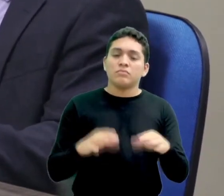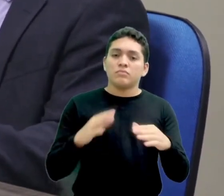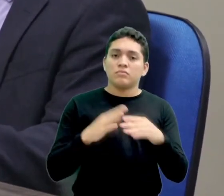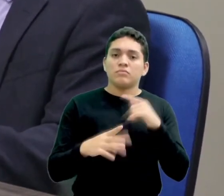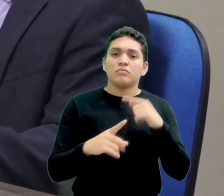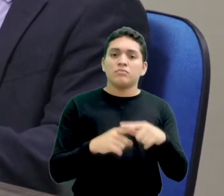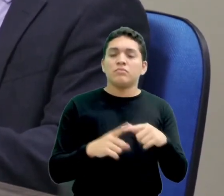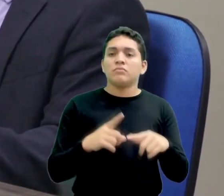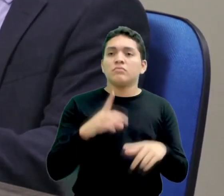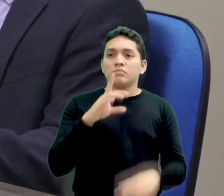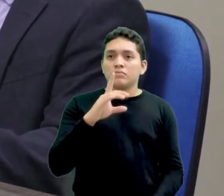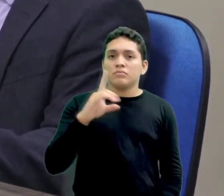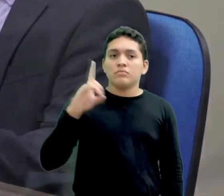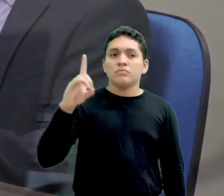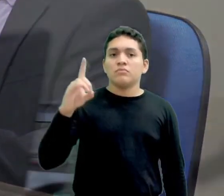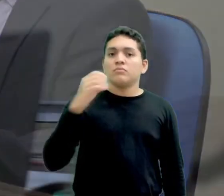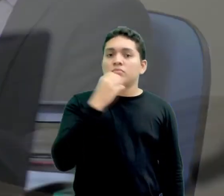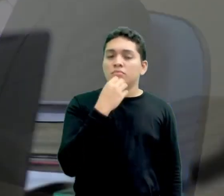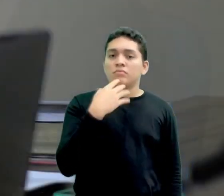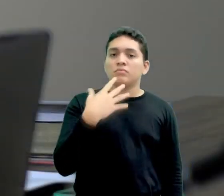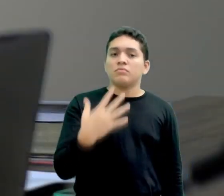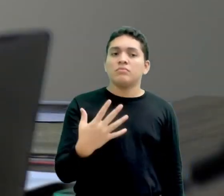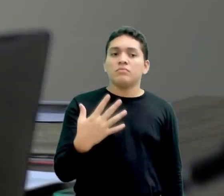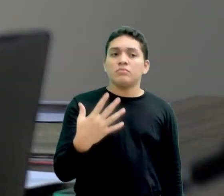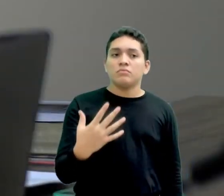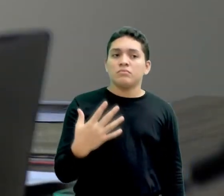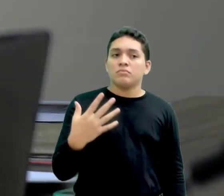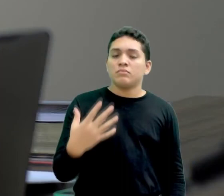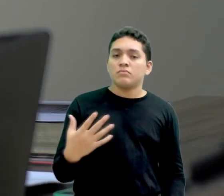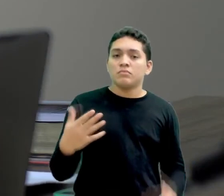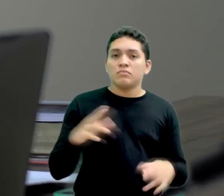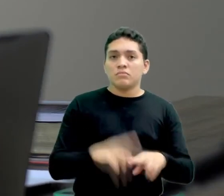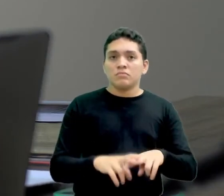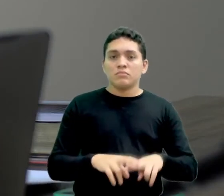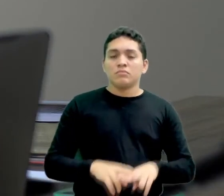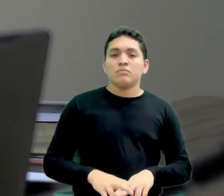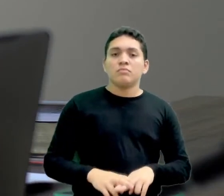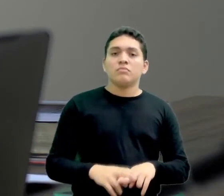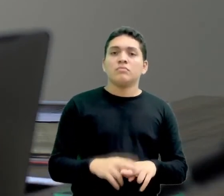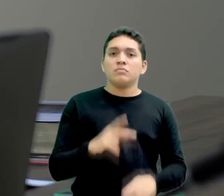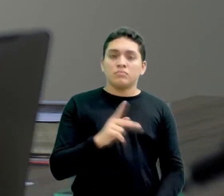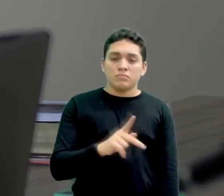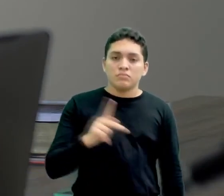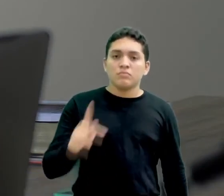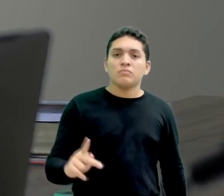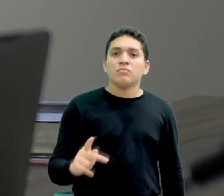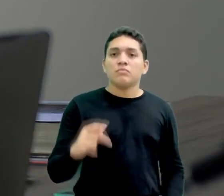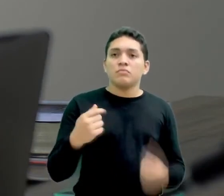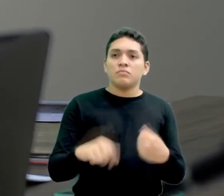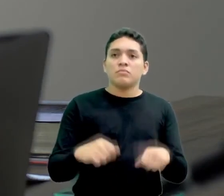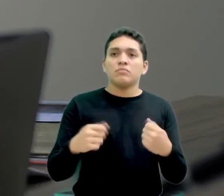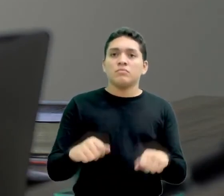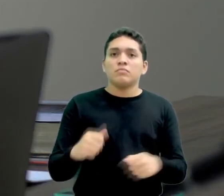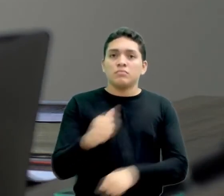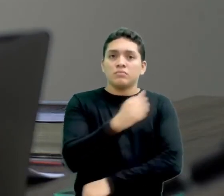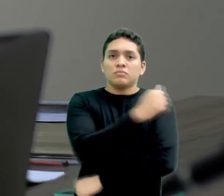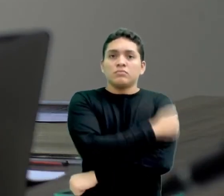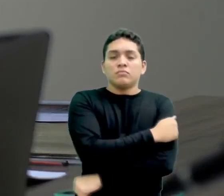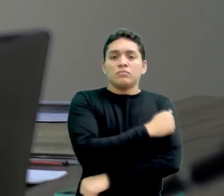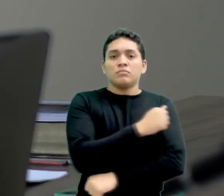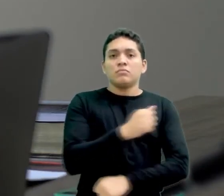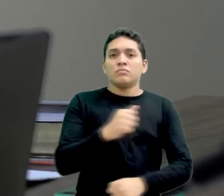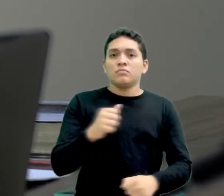de Deus. Isso. Muito bem, muito bom. Então, amado professor, né, você, aluno também que está